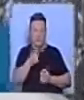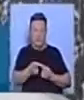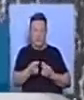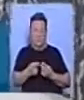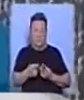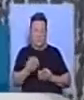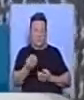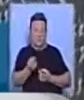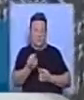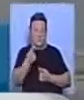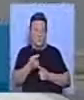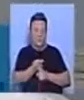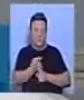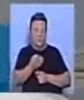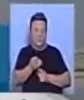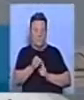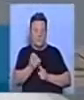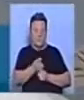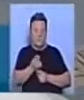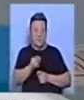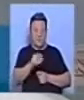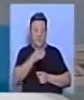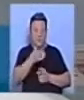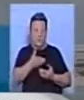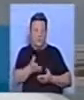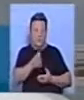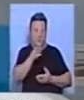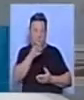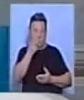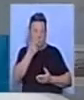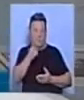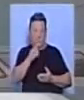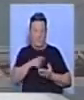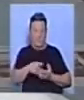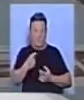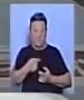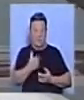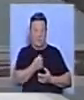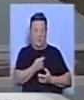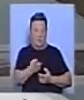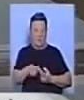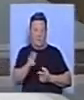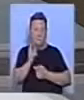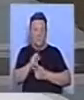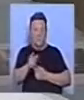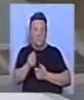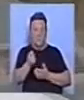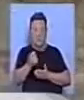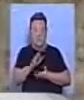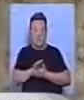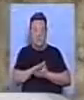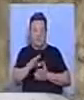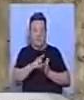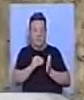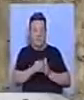muitos objetos muitas peças que vão poder contar esta história é verdade facto temos aqui é pintura gravura tapeçaria